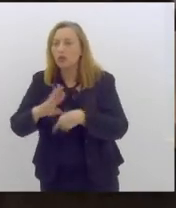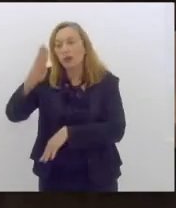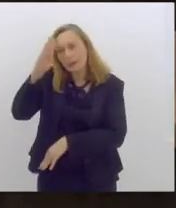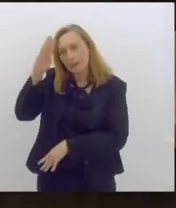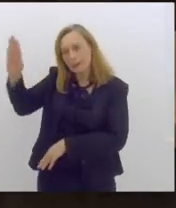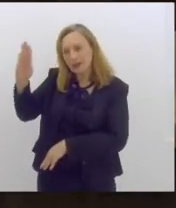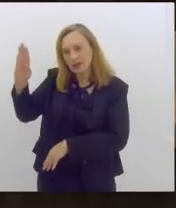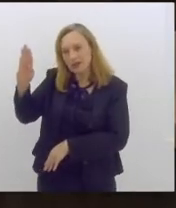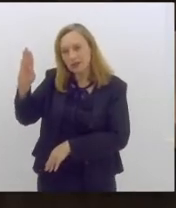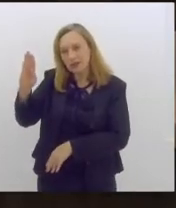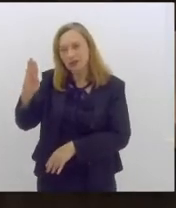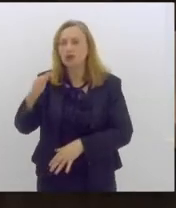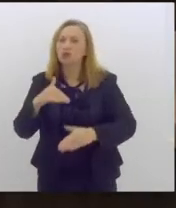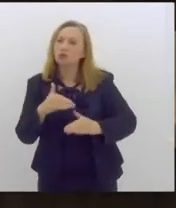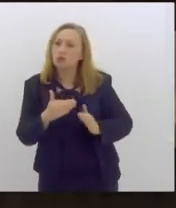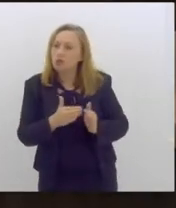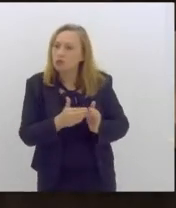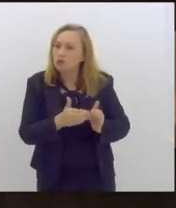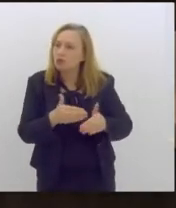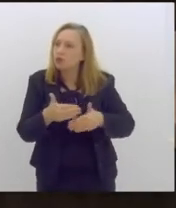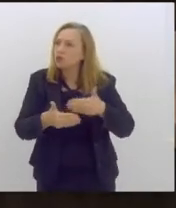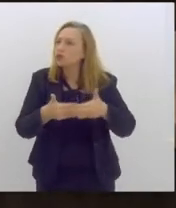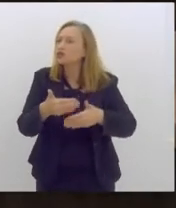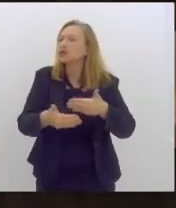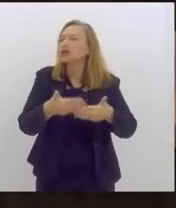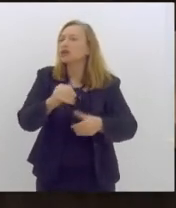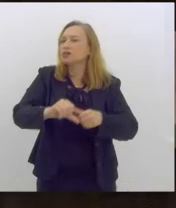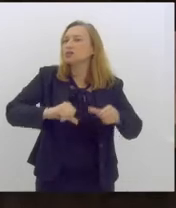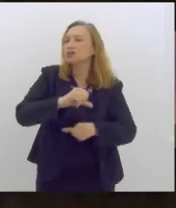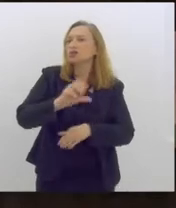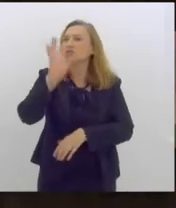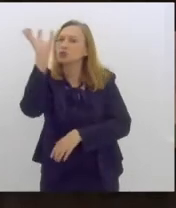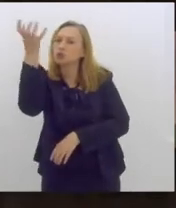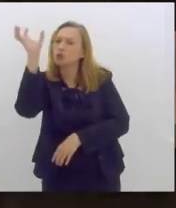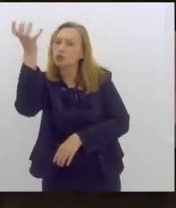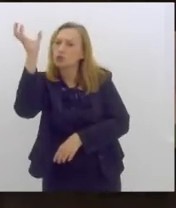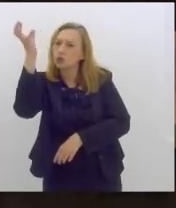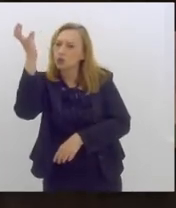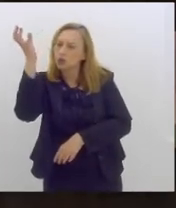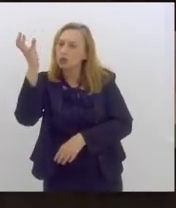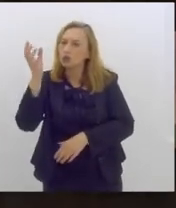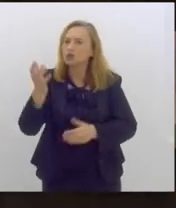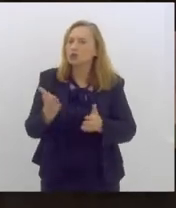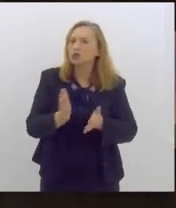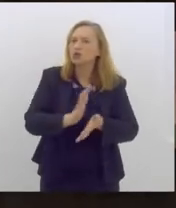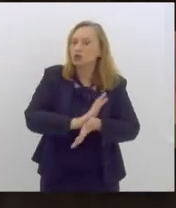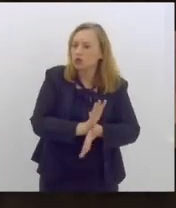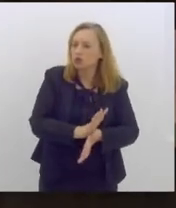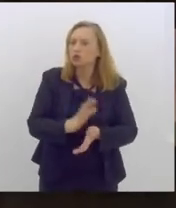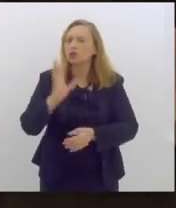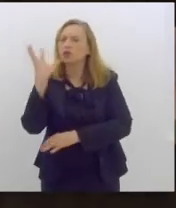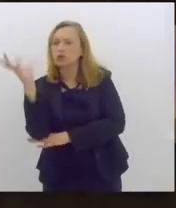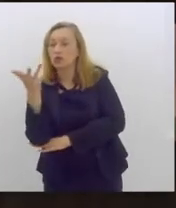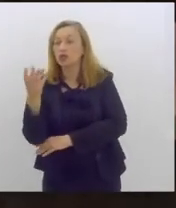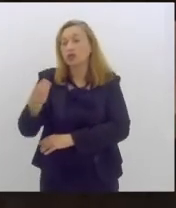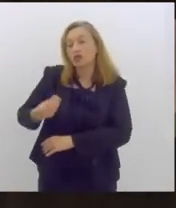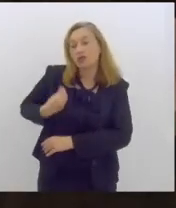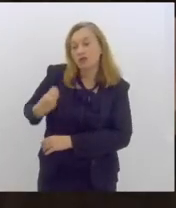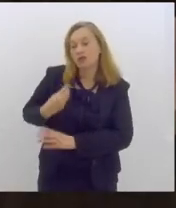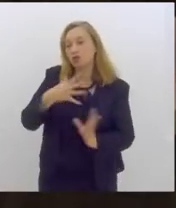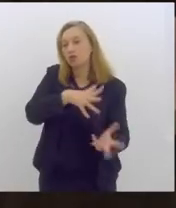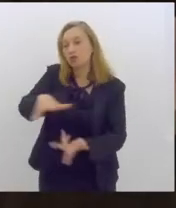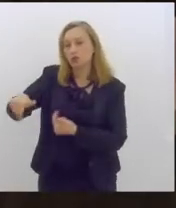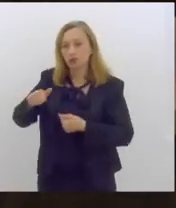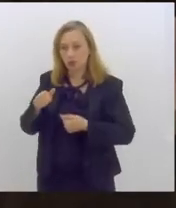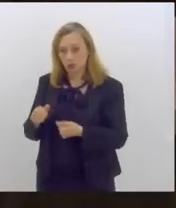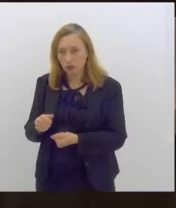principais pelo processo de mudanças climáticas de degradações ambientais que a gente tem vivenciado no